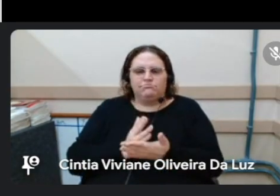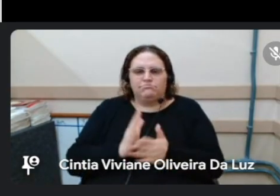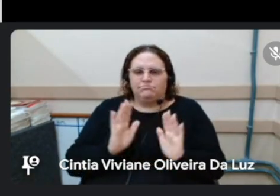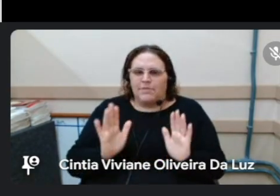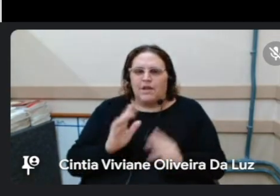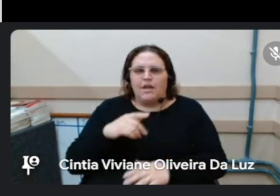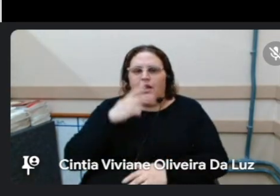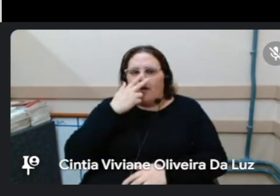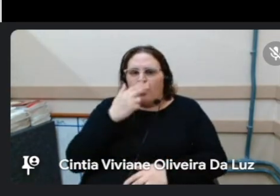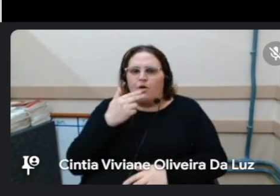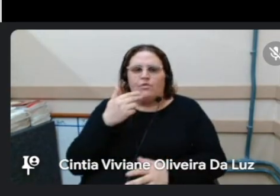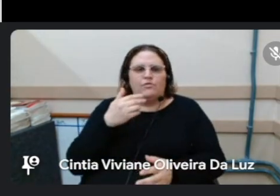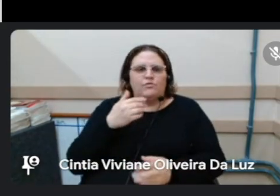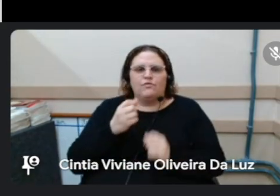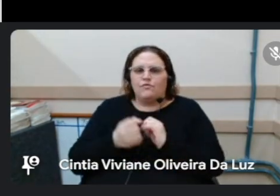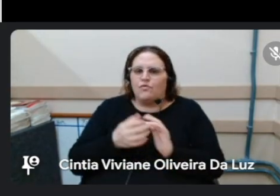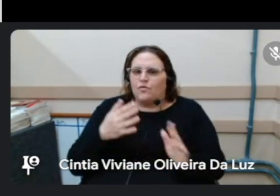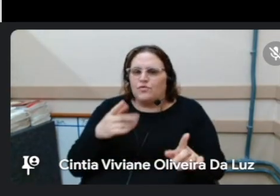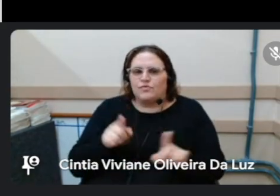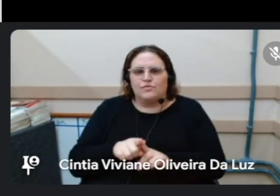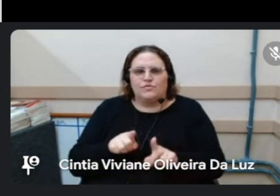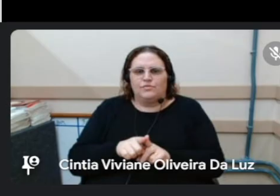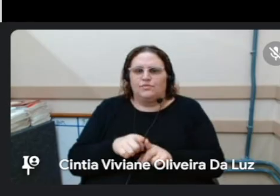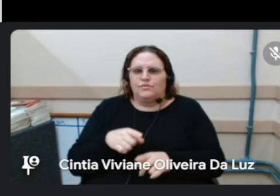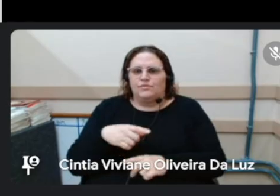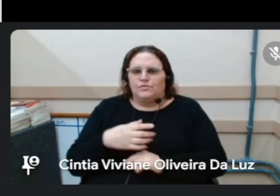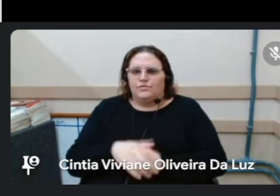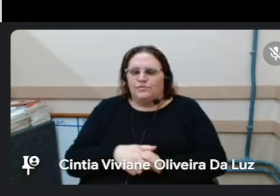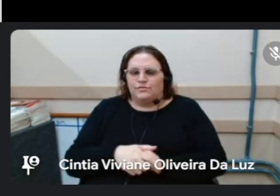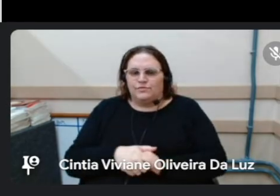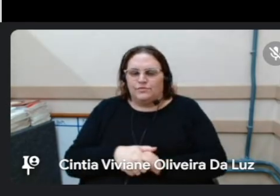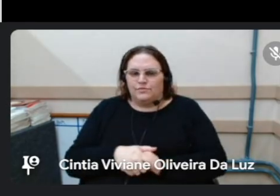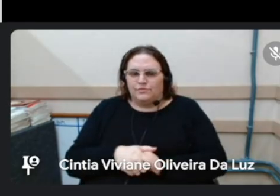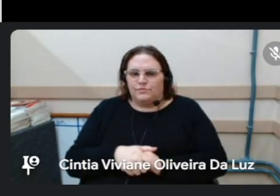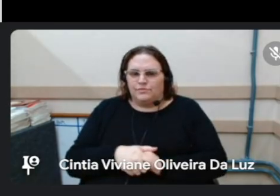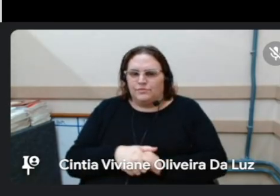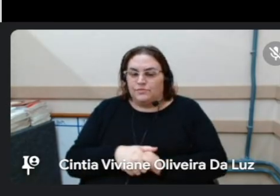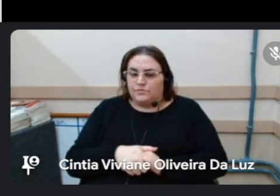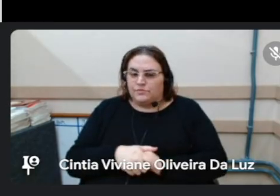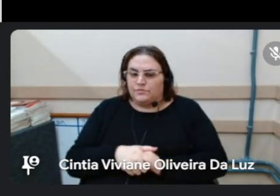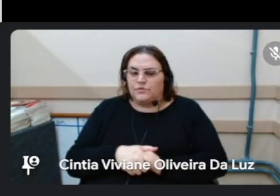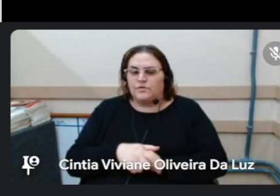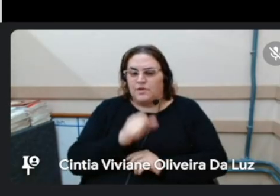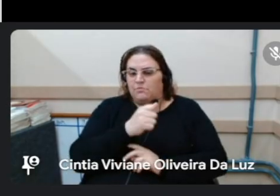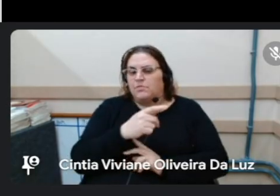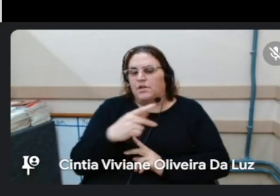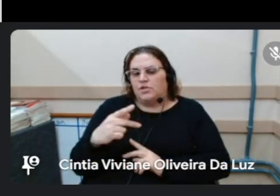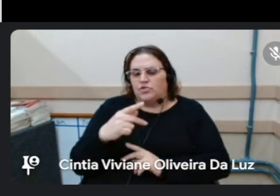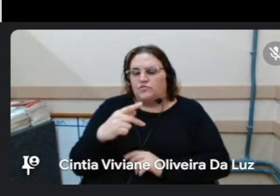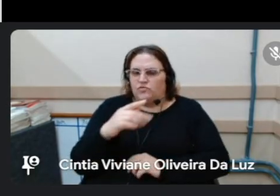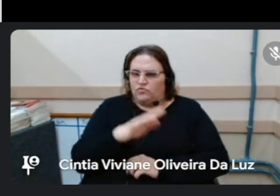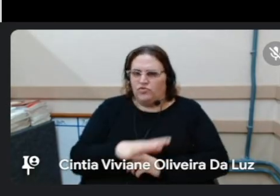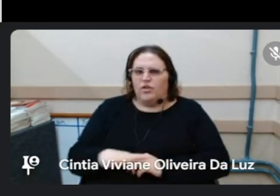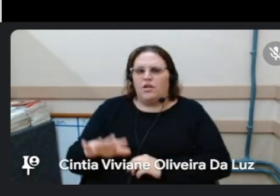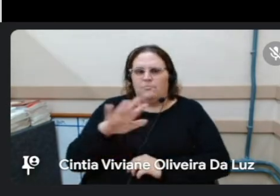próprio fluxo do dos dos aplicativos em geral bom